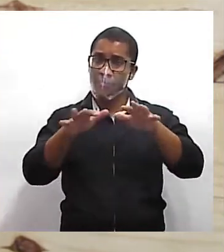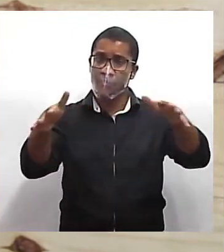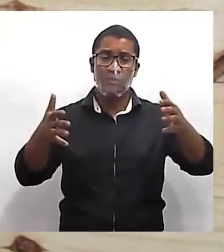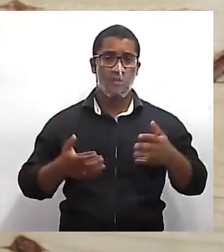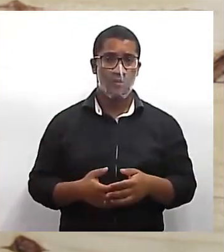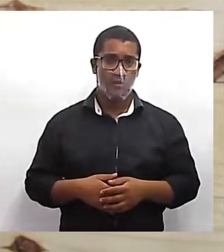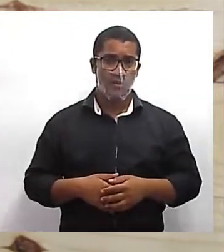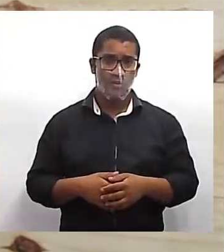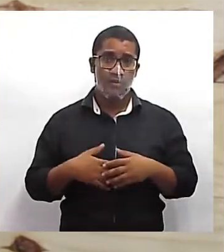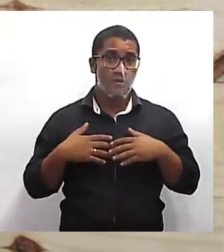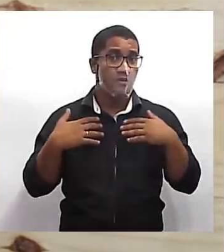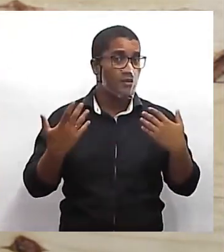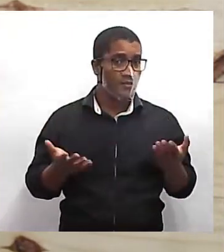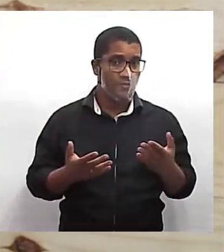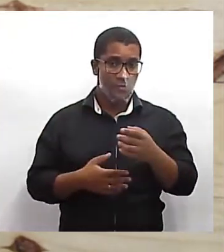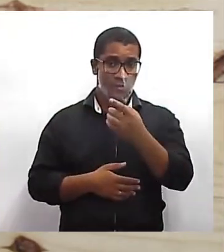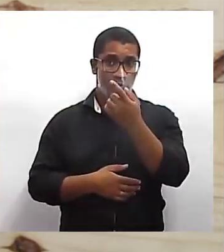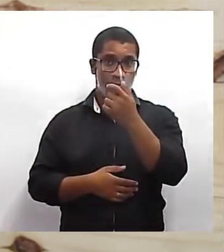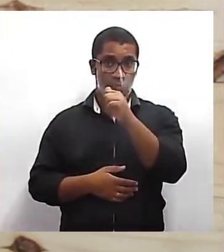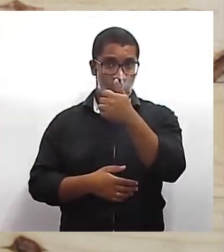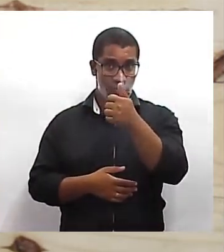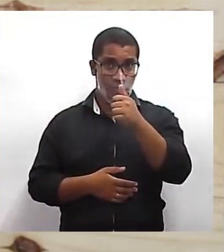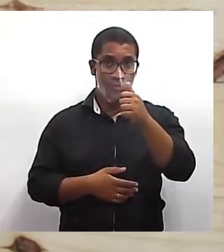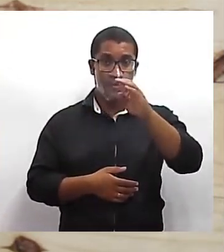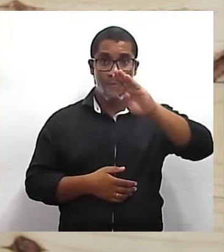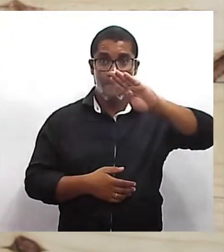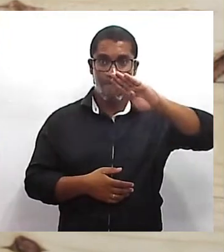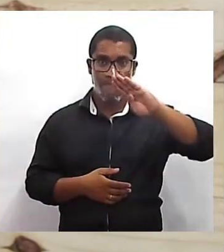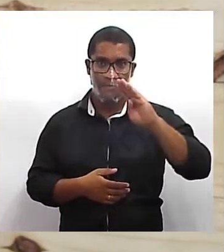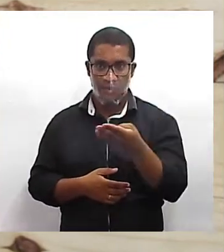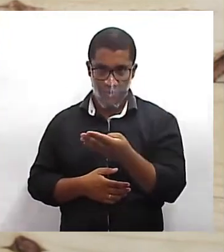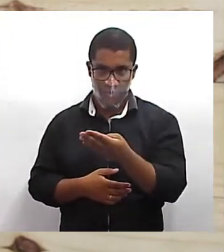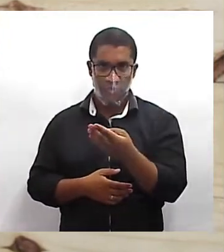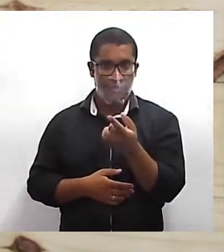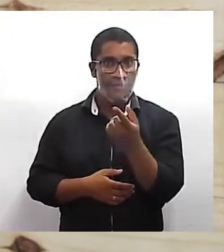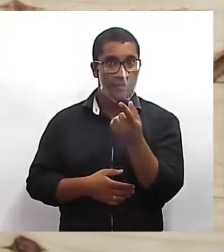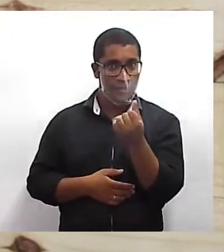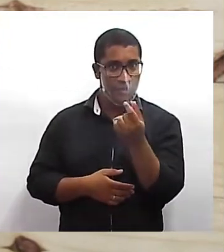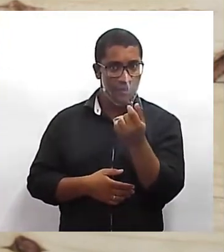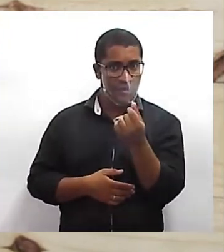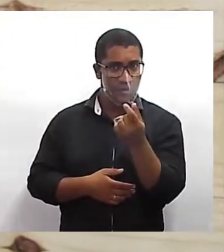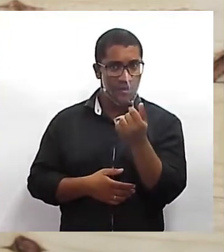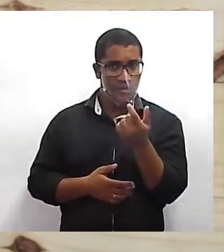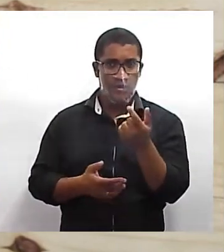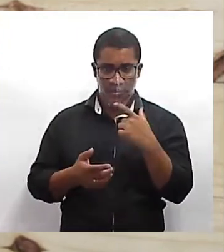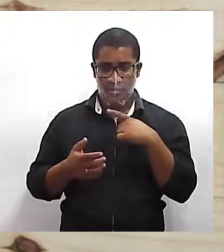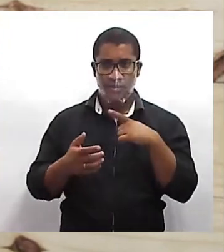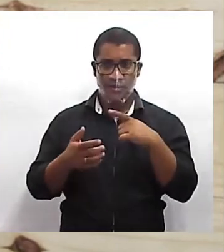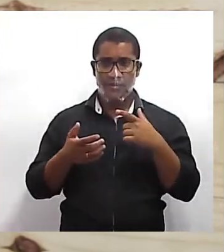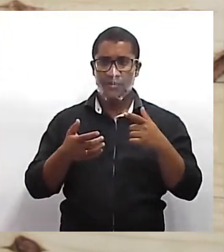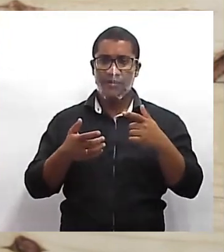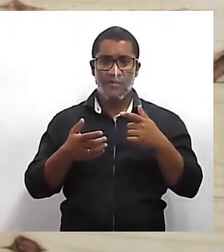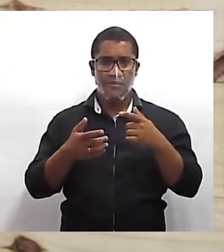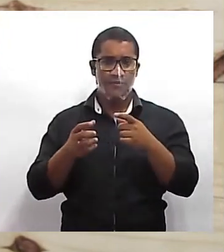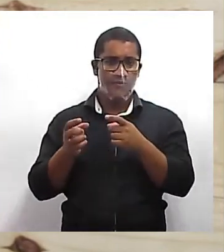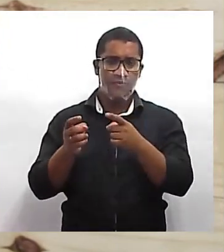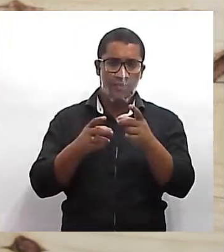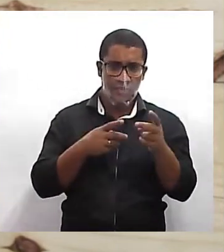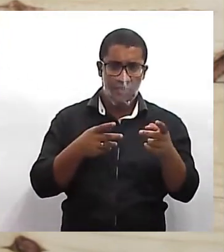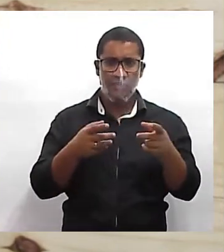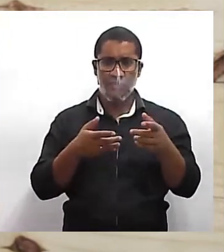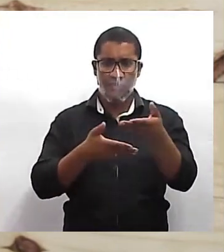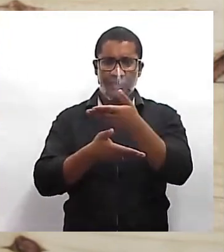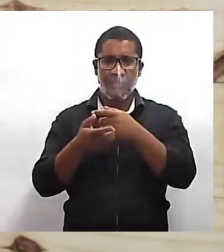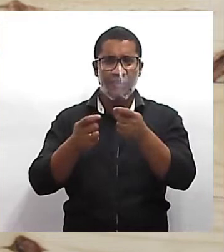consequência, quase 11 bilhões de reais em remunerações deixaram de circular na economia entre os meses de